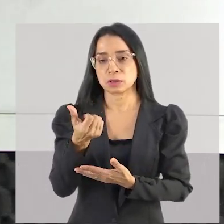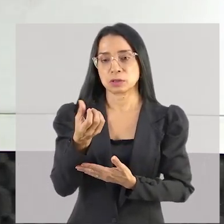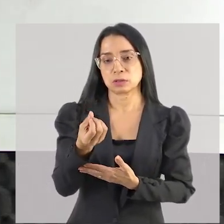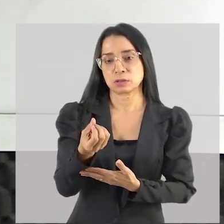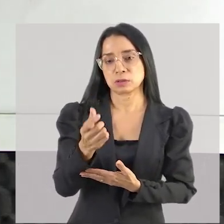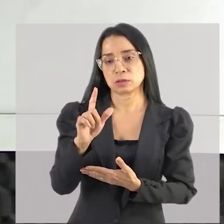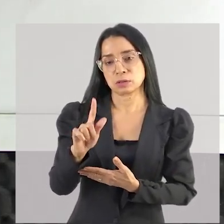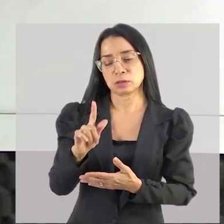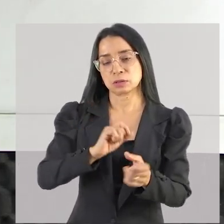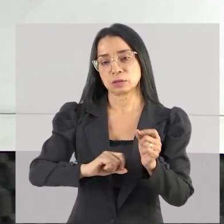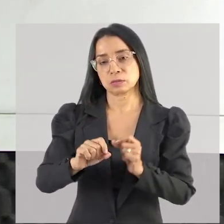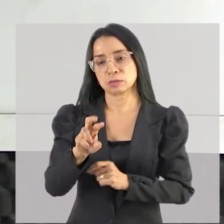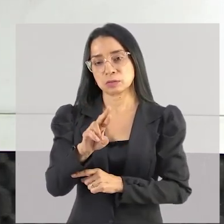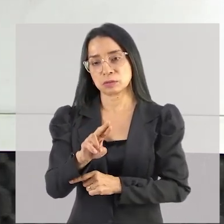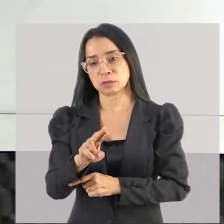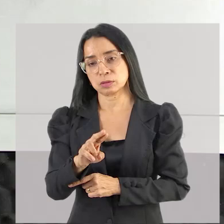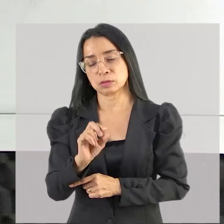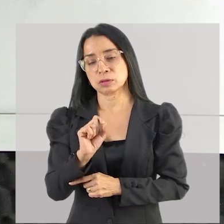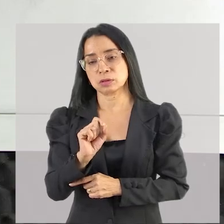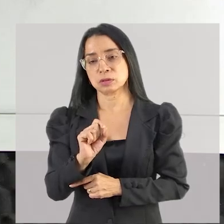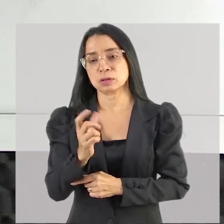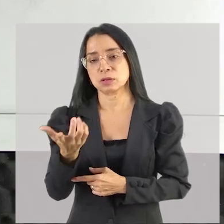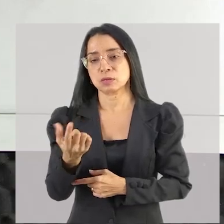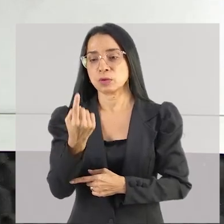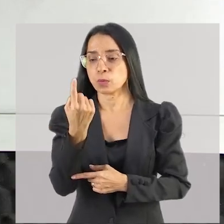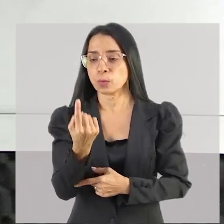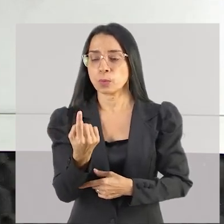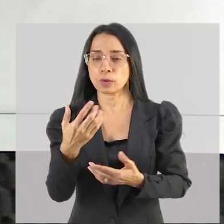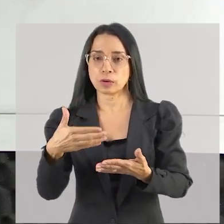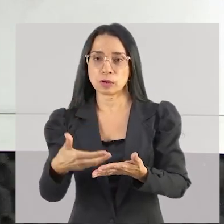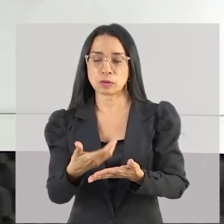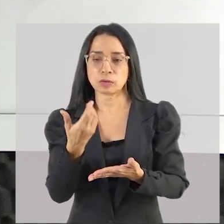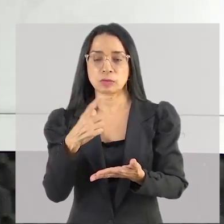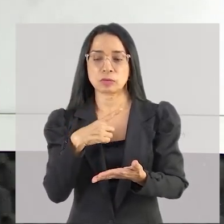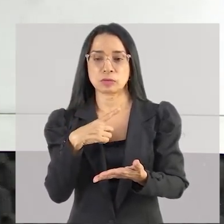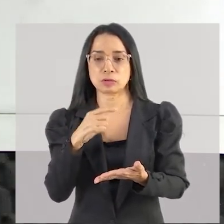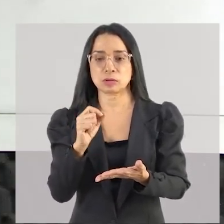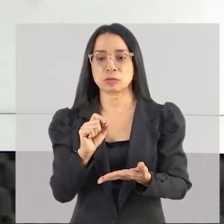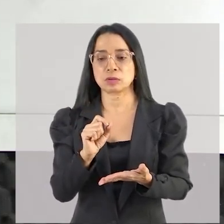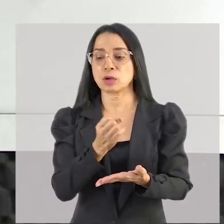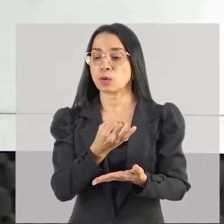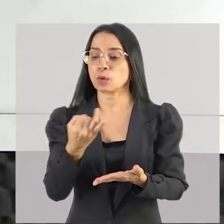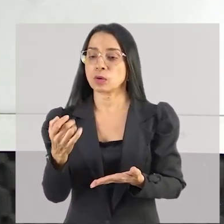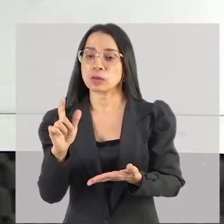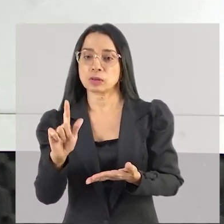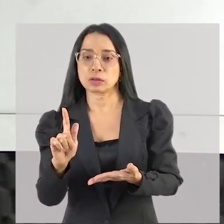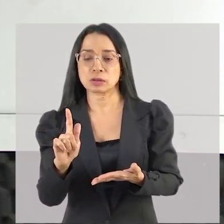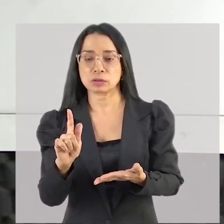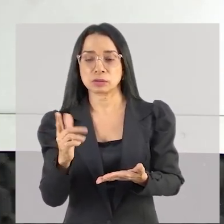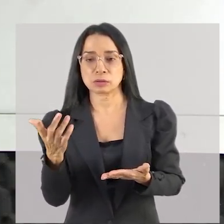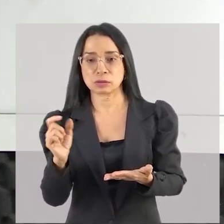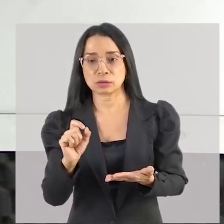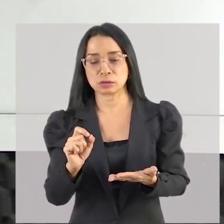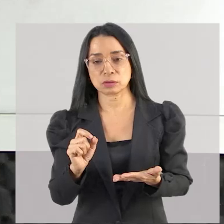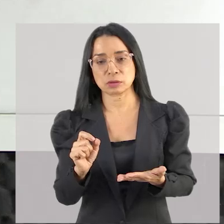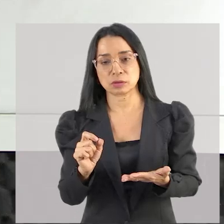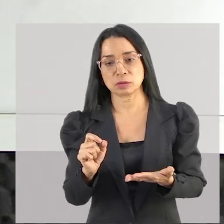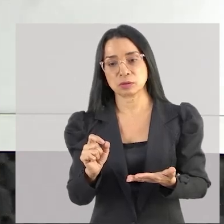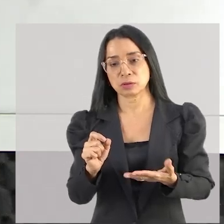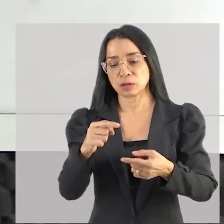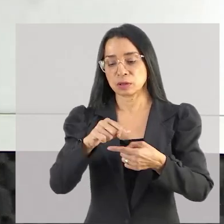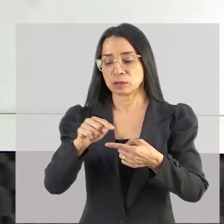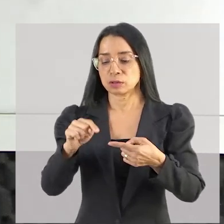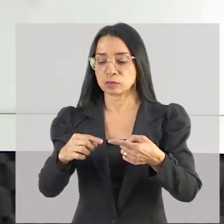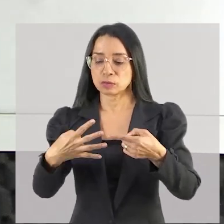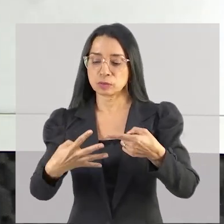gramas, então em somente uma colher, eu terei quantas gramas? Ó, aqui eu dividi